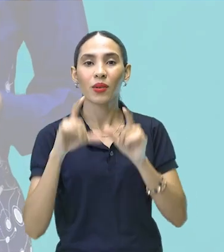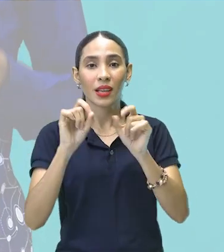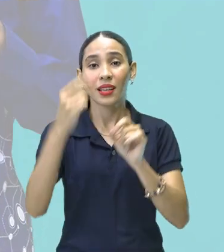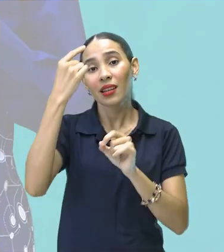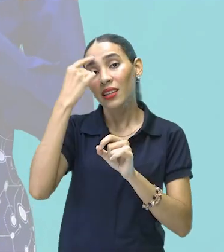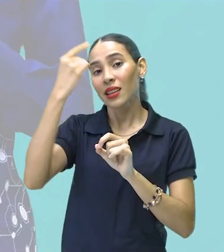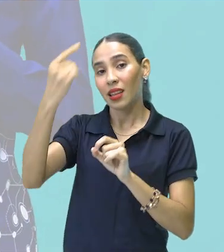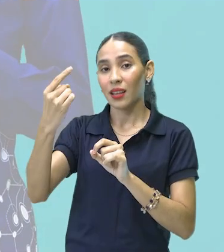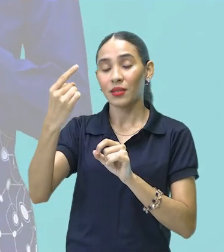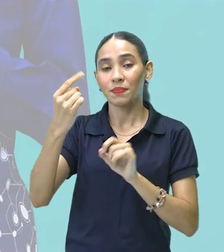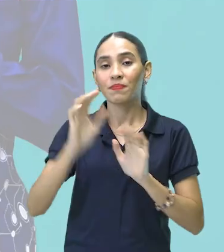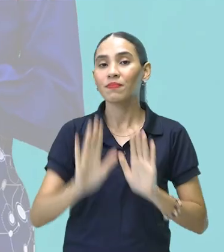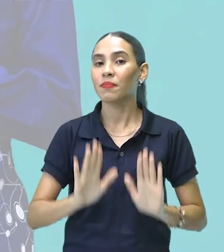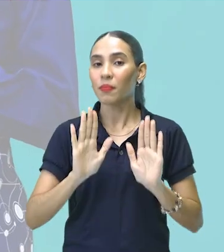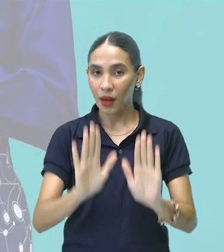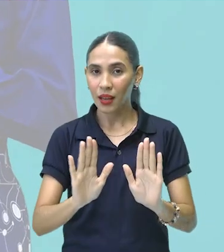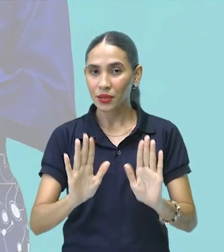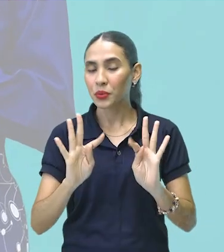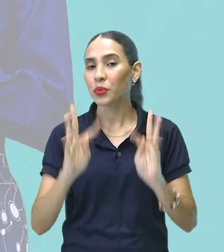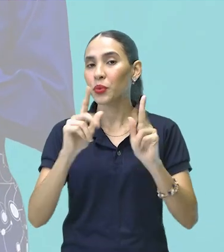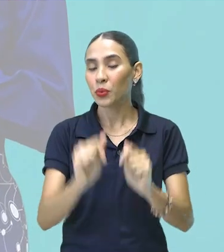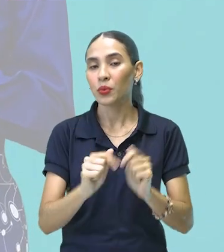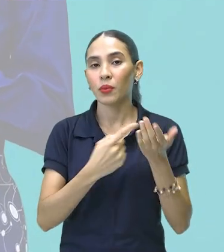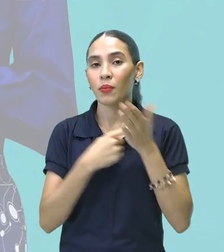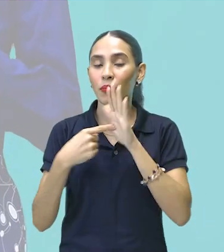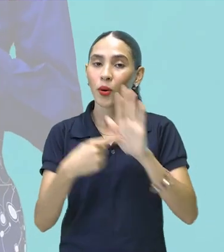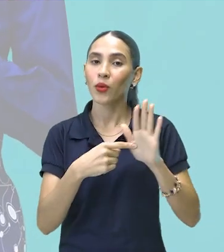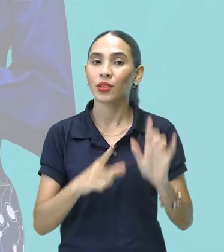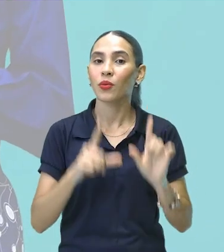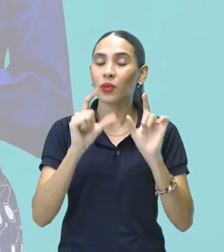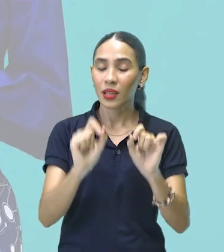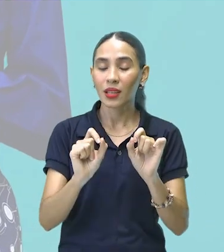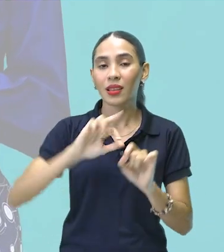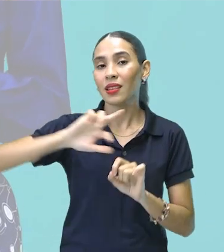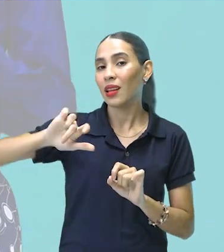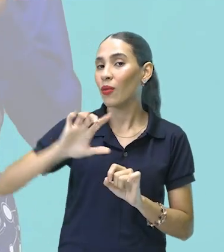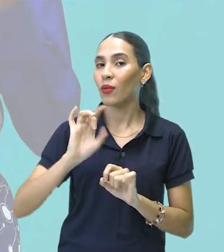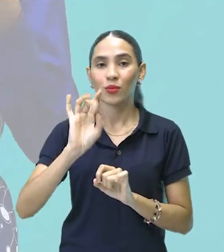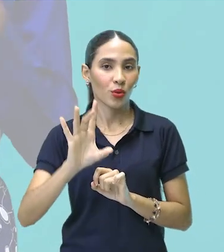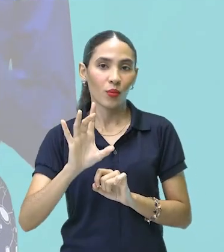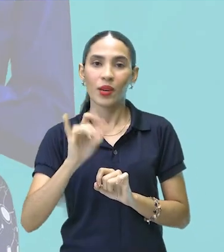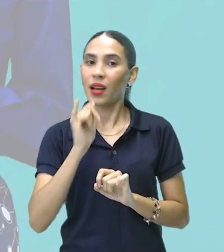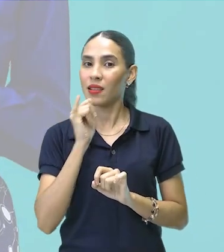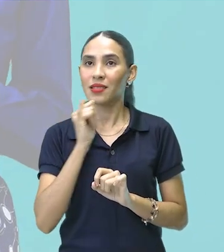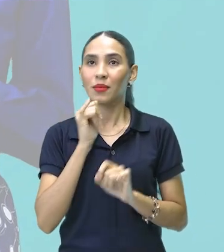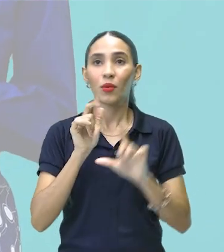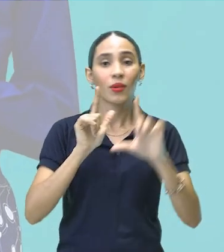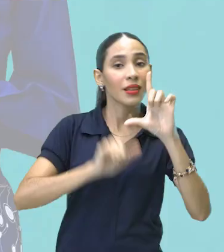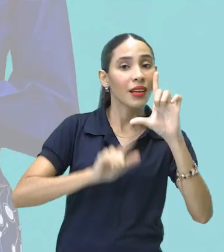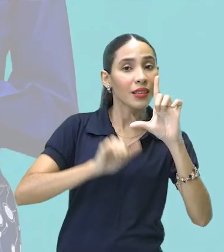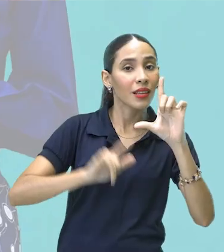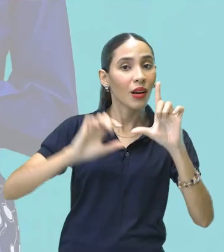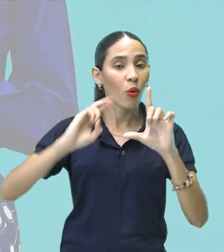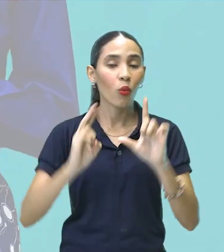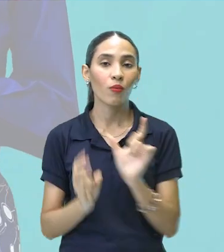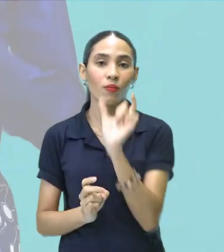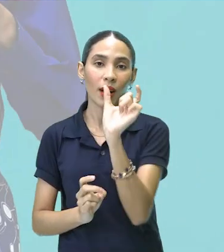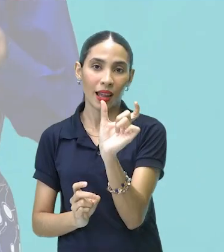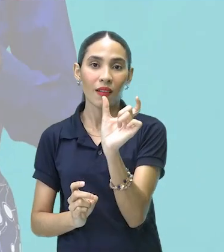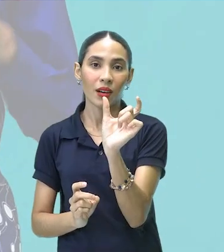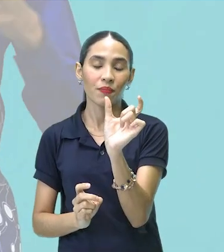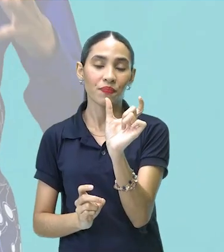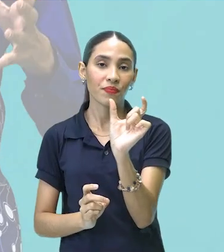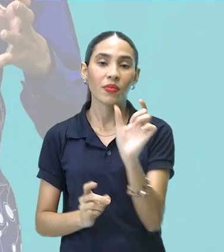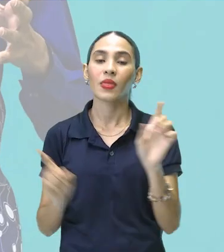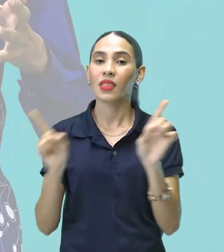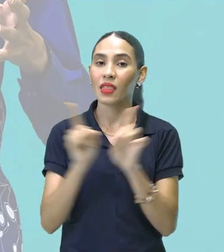ideia. Mas tudo isso mostra pra gente que não é apenas uma letra ou uma palavra.